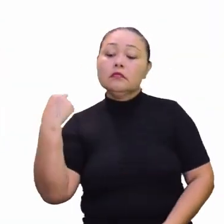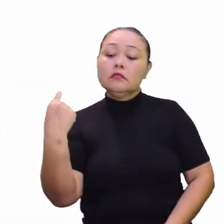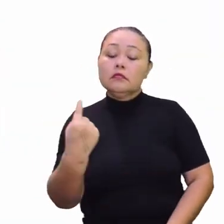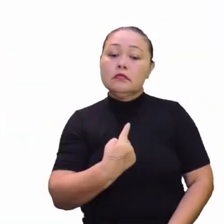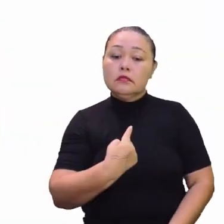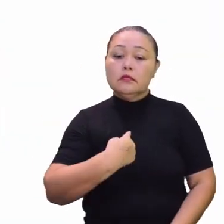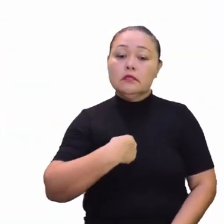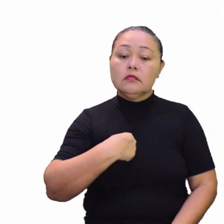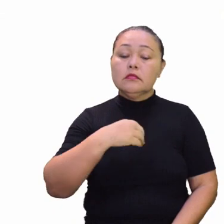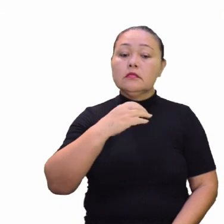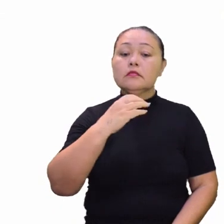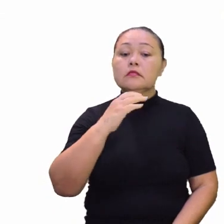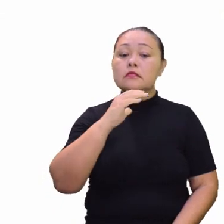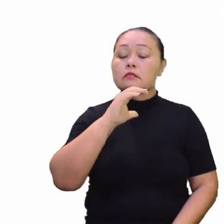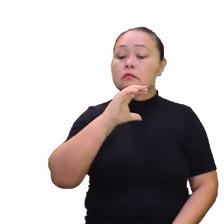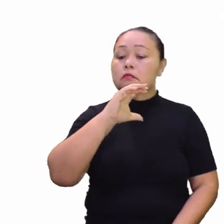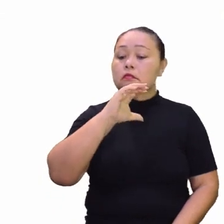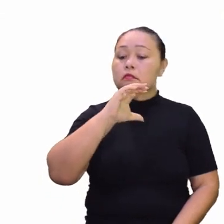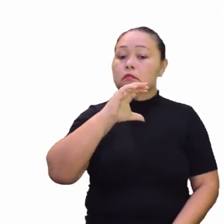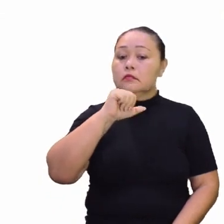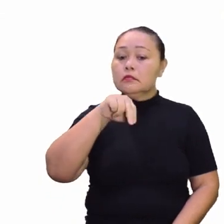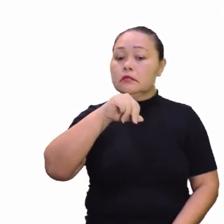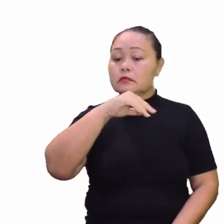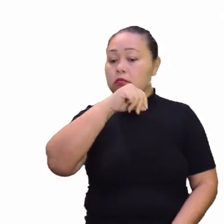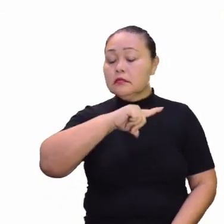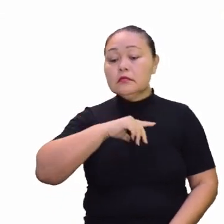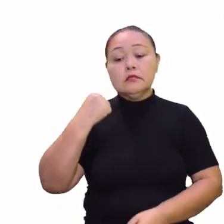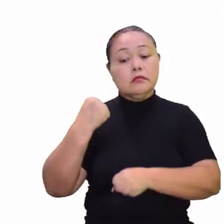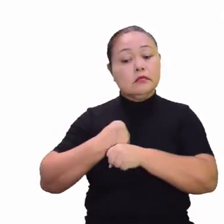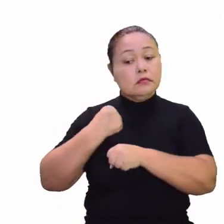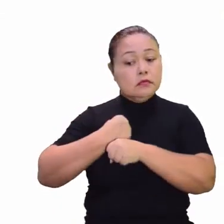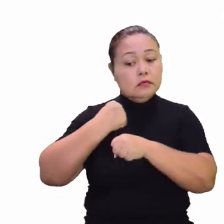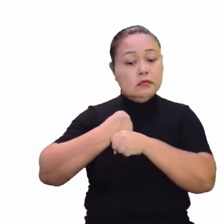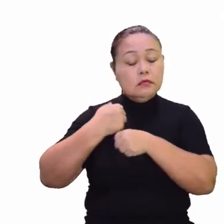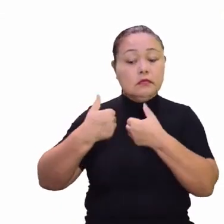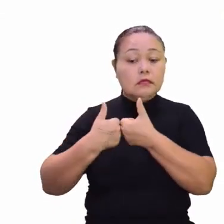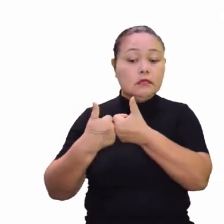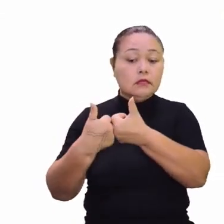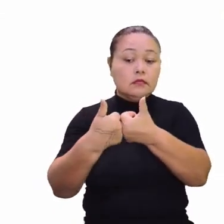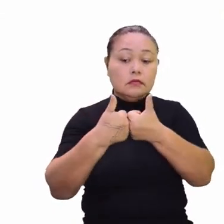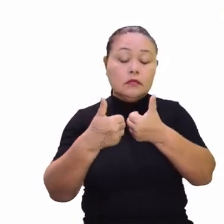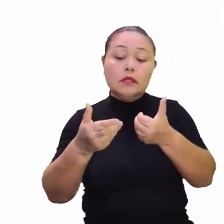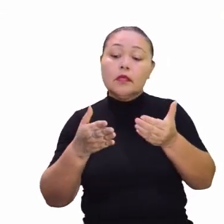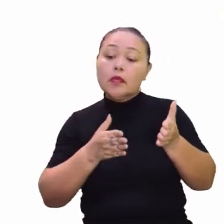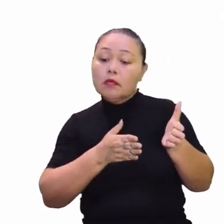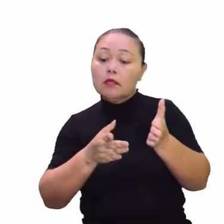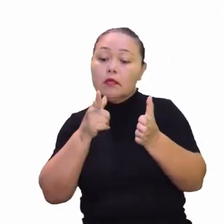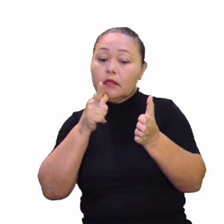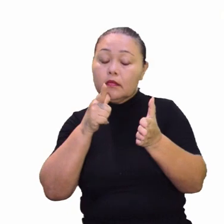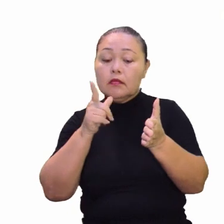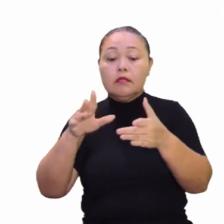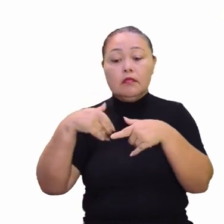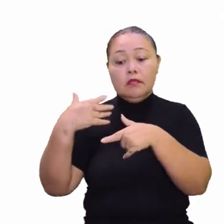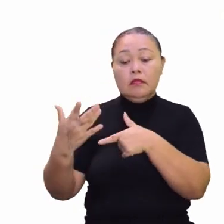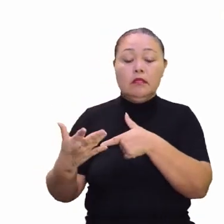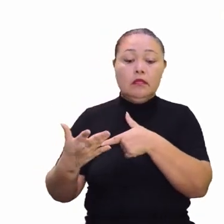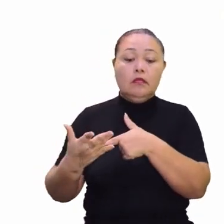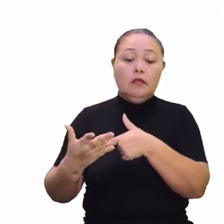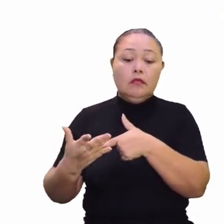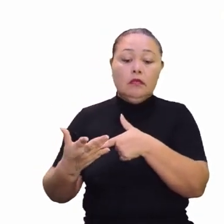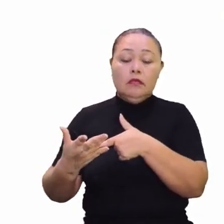de começar o Forte Príncipe, ele foi construído, Rogério, muito próximo da margem do rio. Exato. E ele